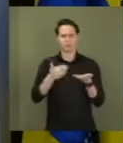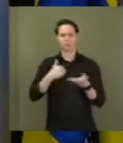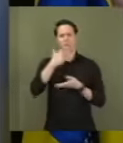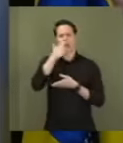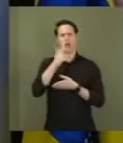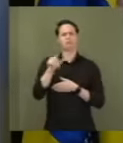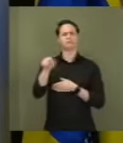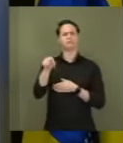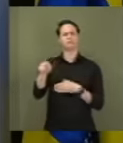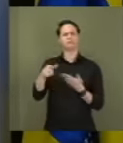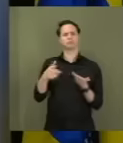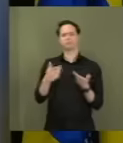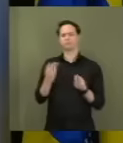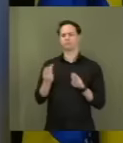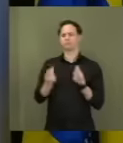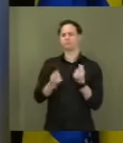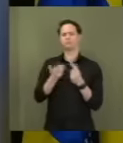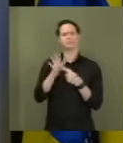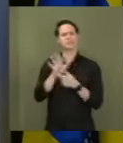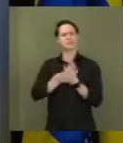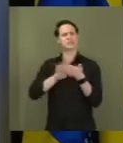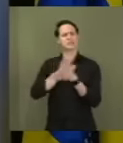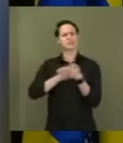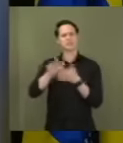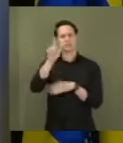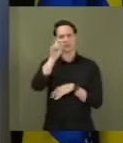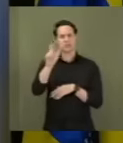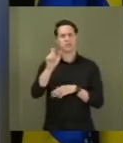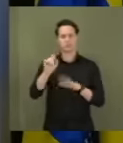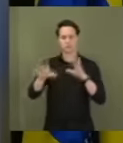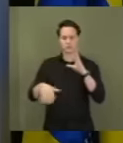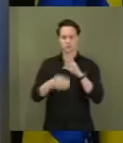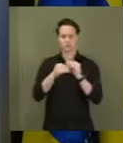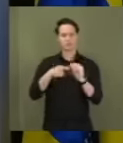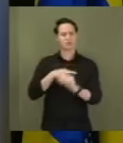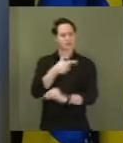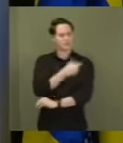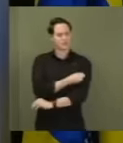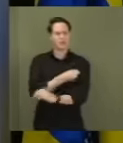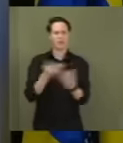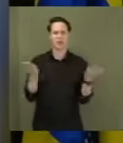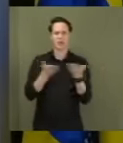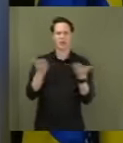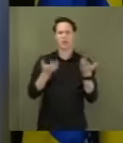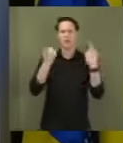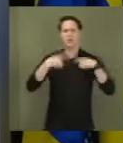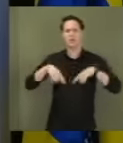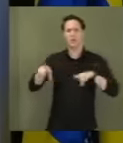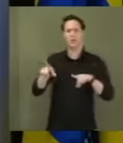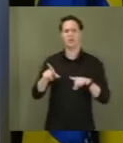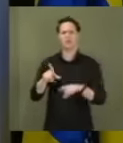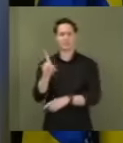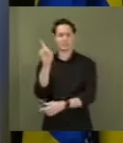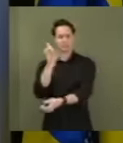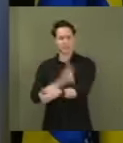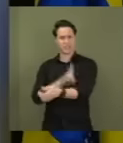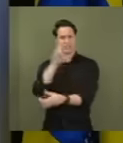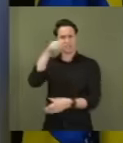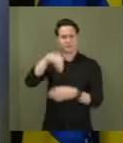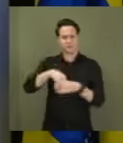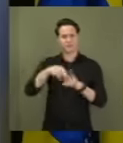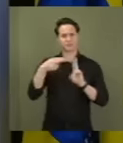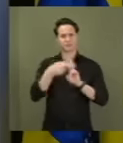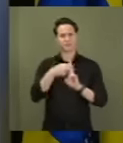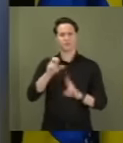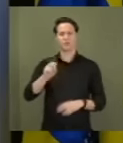parece não estar demonstrando nenhum interesse em incorporar a vacina contra a dengue no SUS,